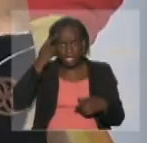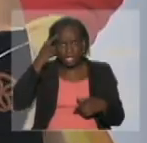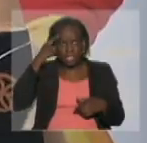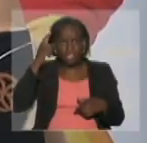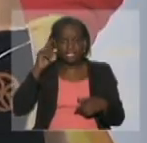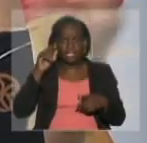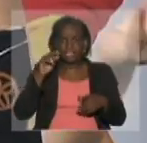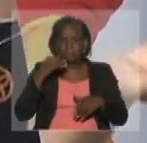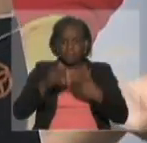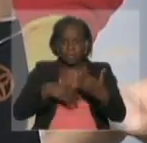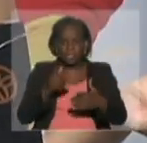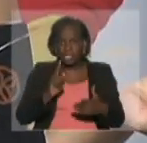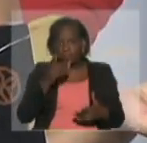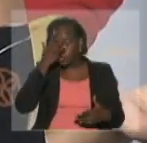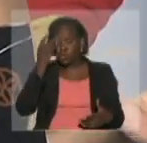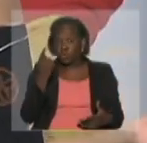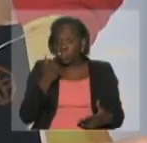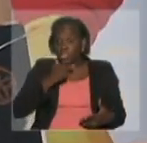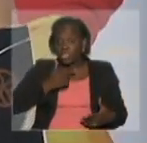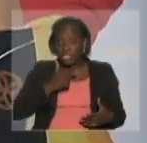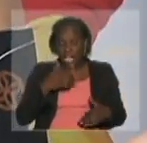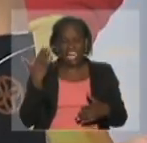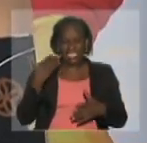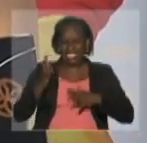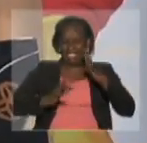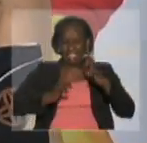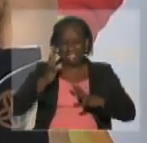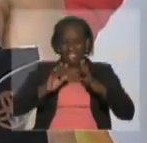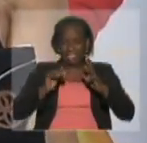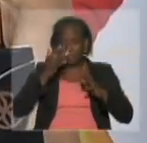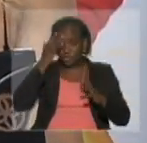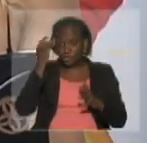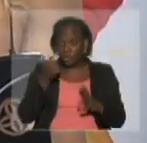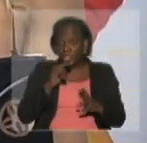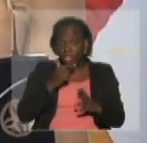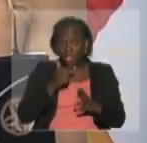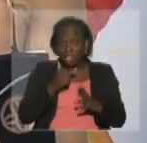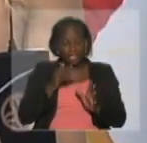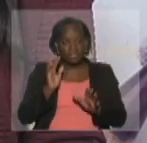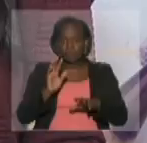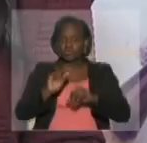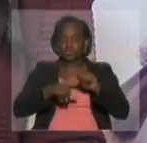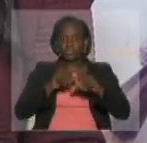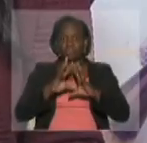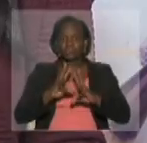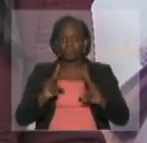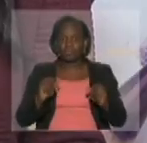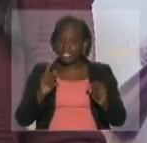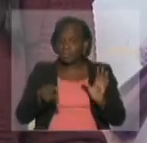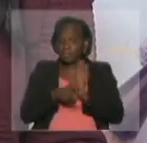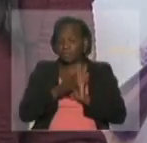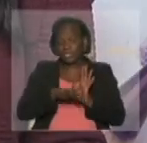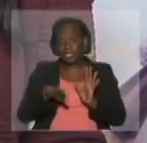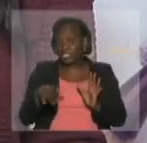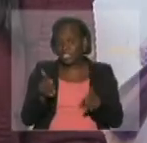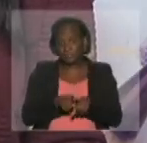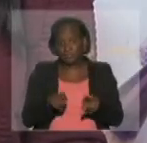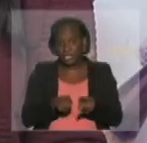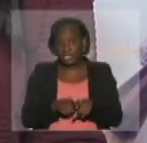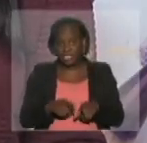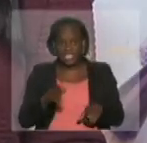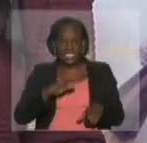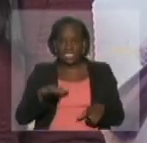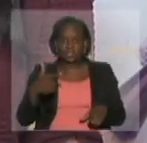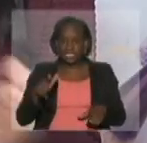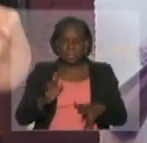vai desenrolar nisso. Alguém riu. Estavam brigando, mas do nada acharam alguma coisa engraçada. Que é bem o universo da criança também. Totalmente. A